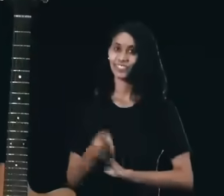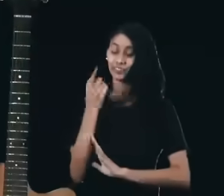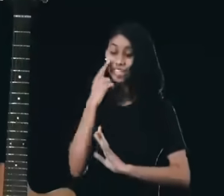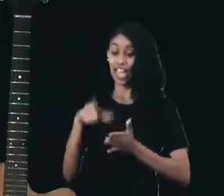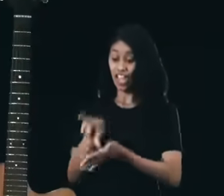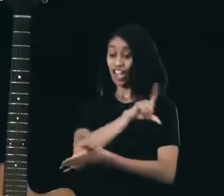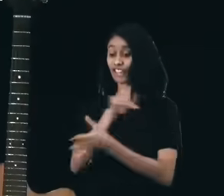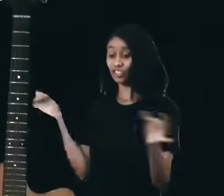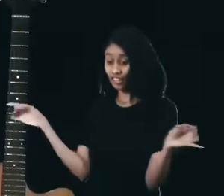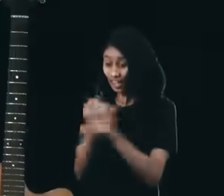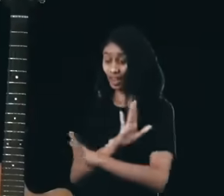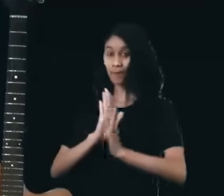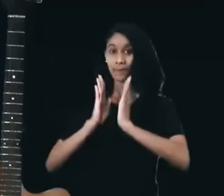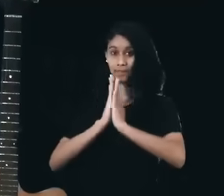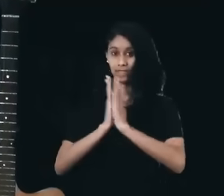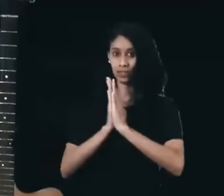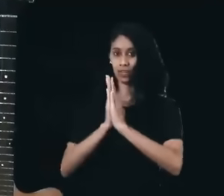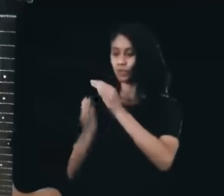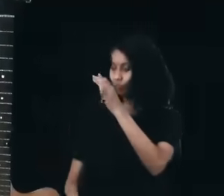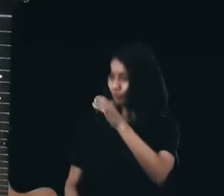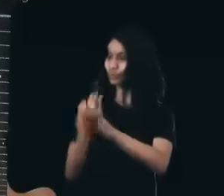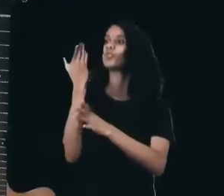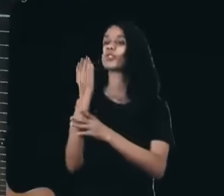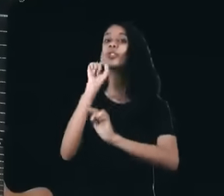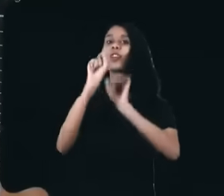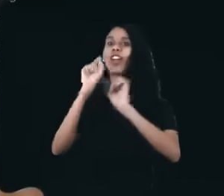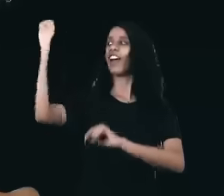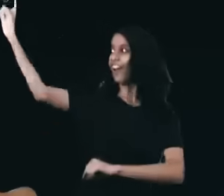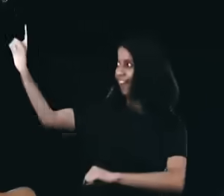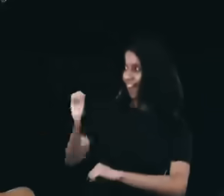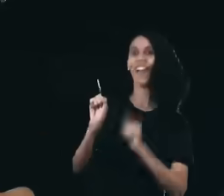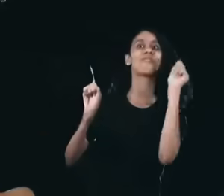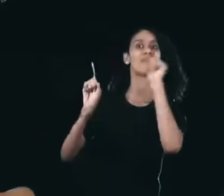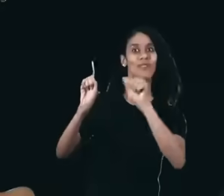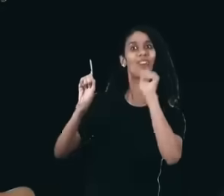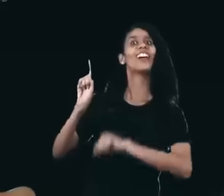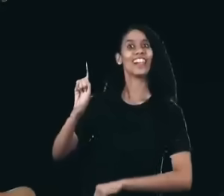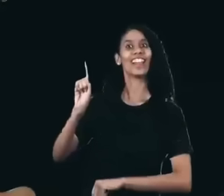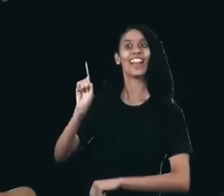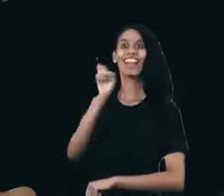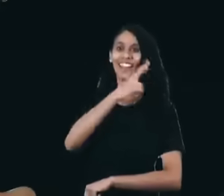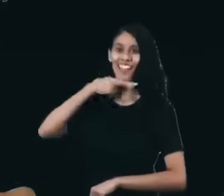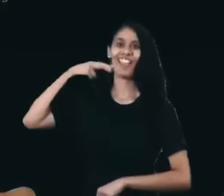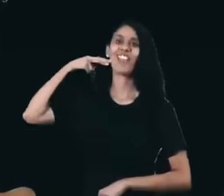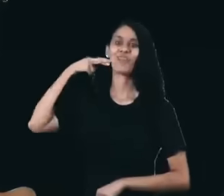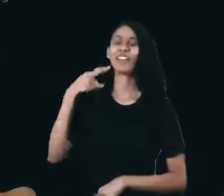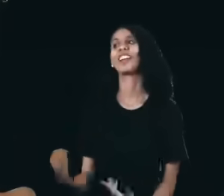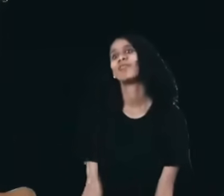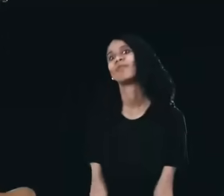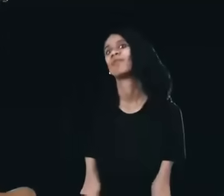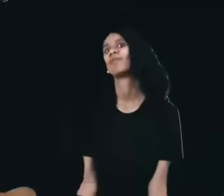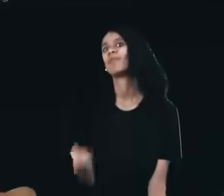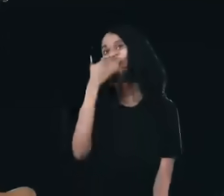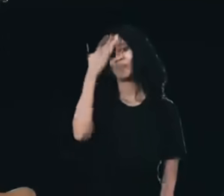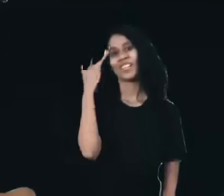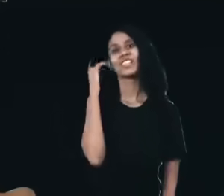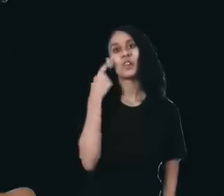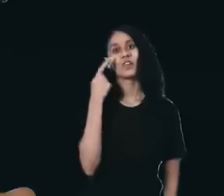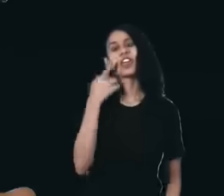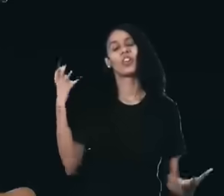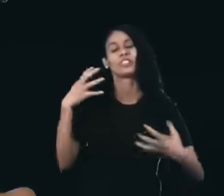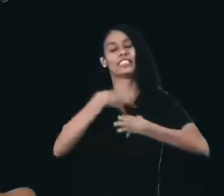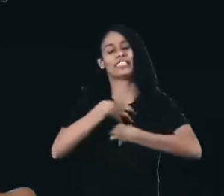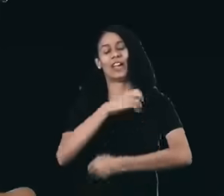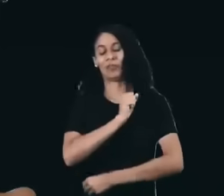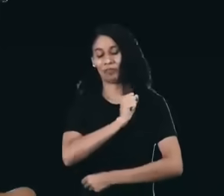Antes que terminasse de orar, surgiu Rebeca. Ai, não, gente! Hoje tem fortes